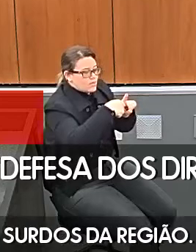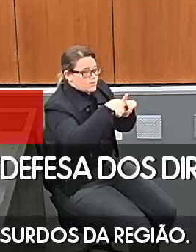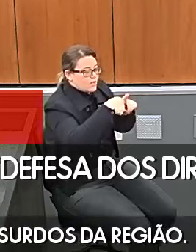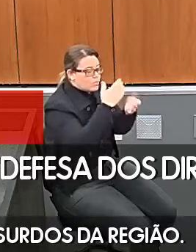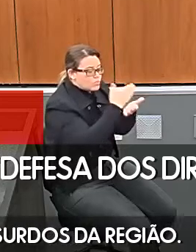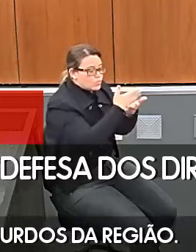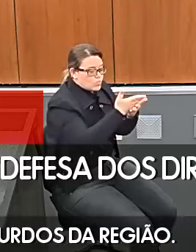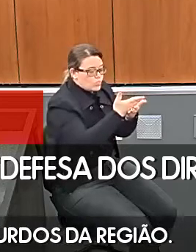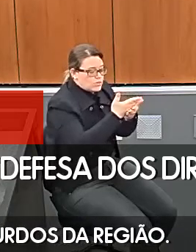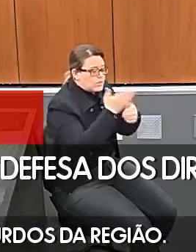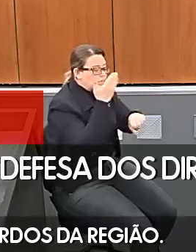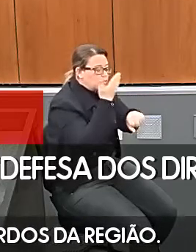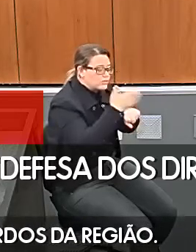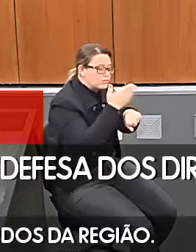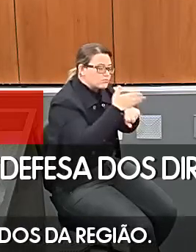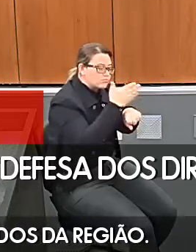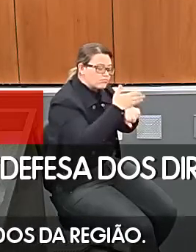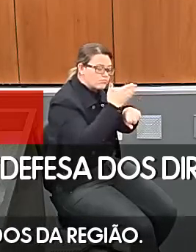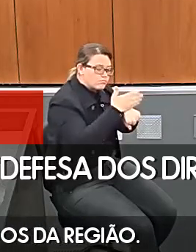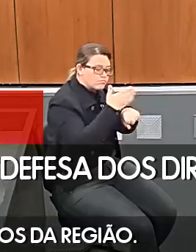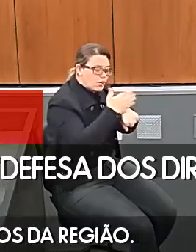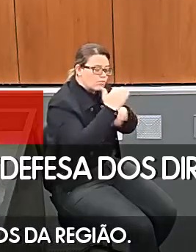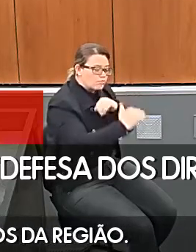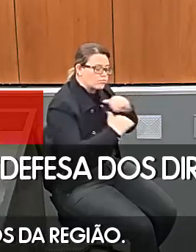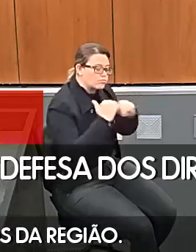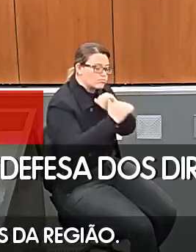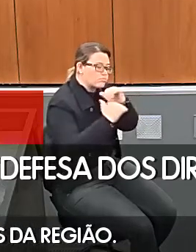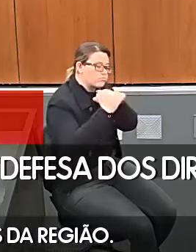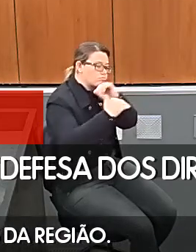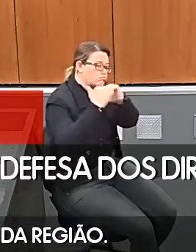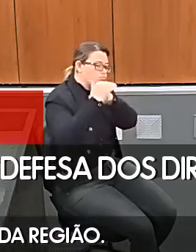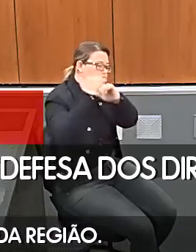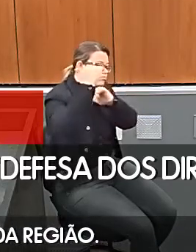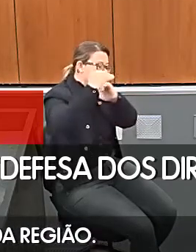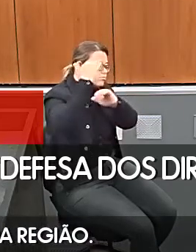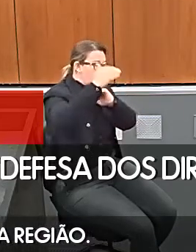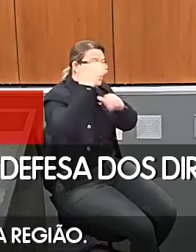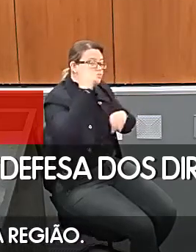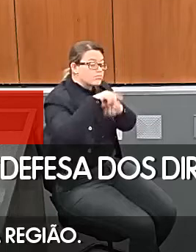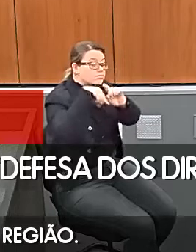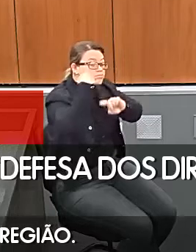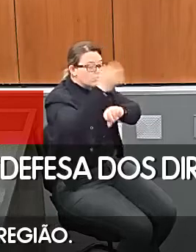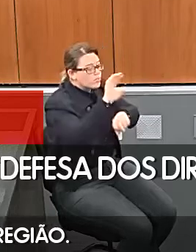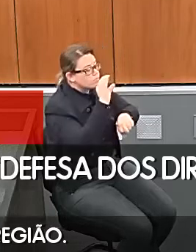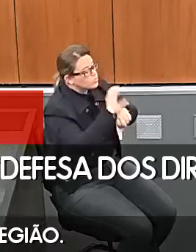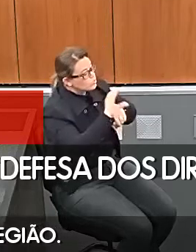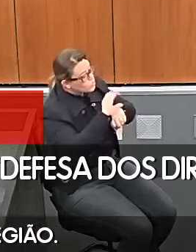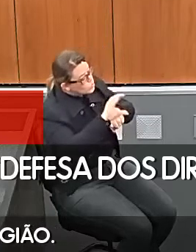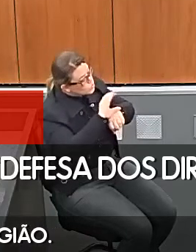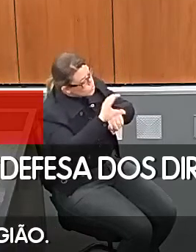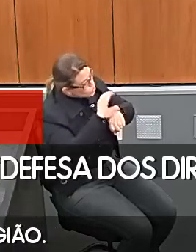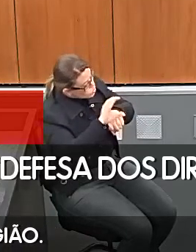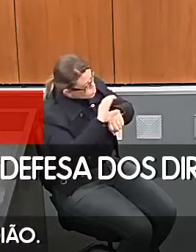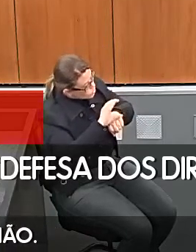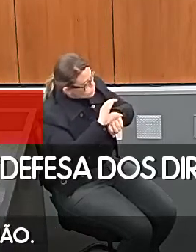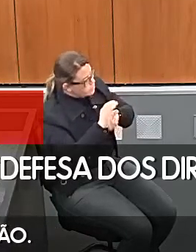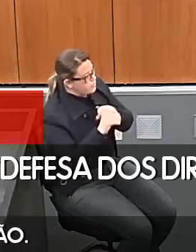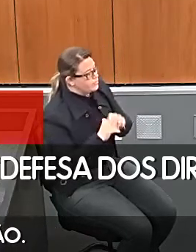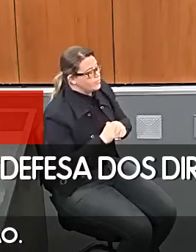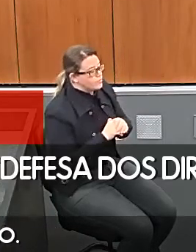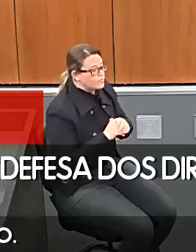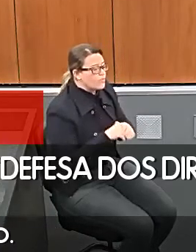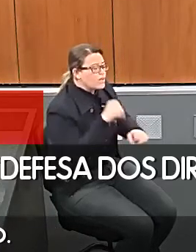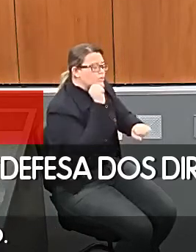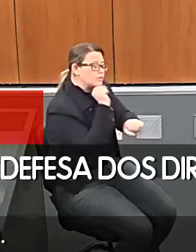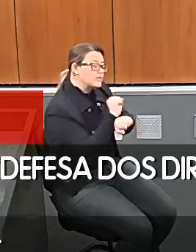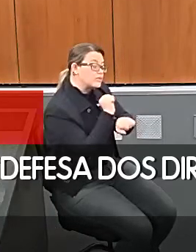6 meses. É praticando e tem que ter uma evolução a partir, né, do começo dos cursos. Então, a gente está